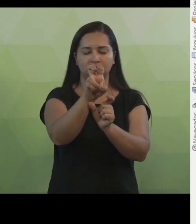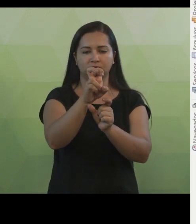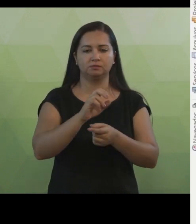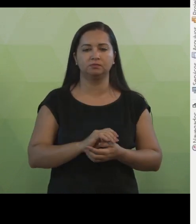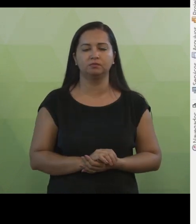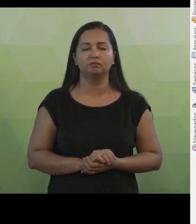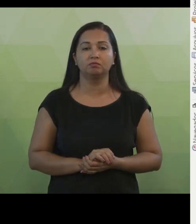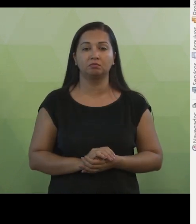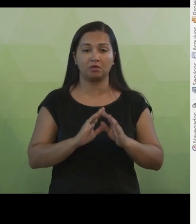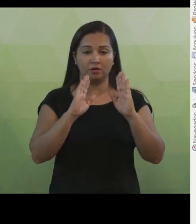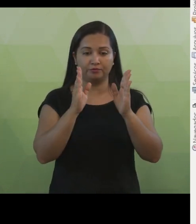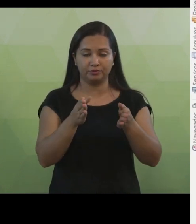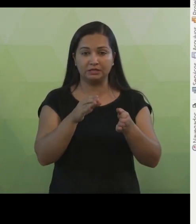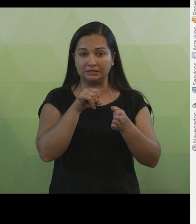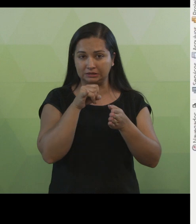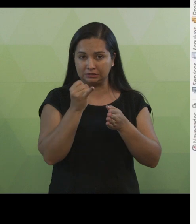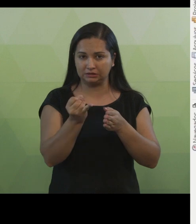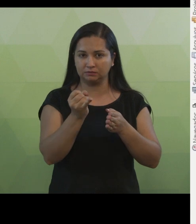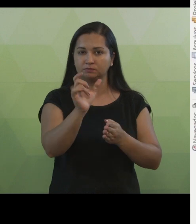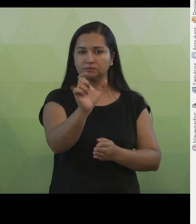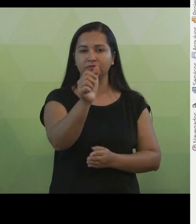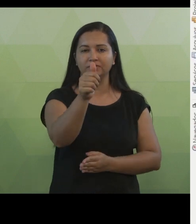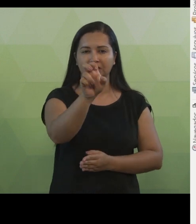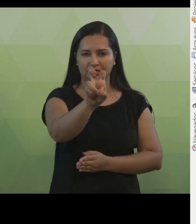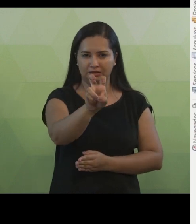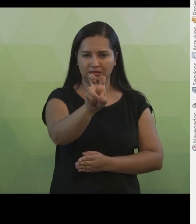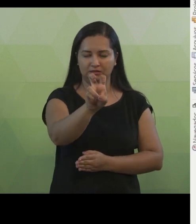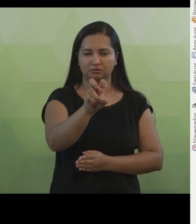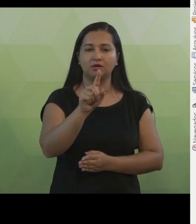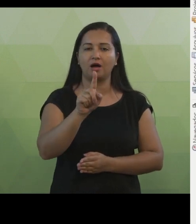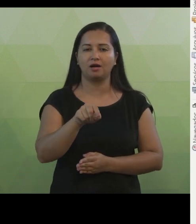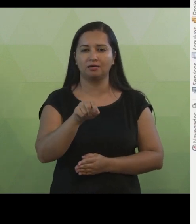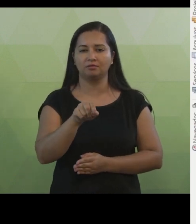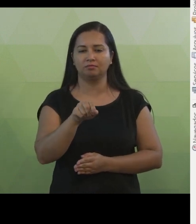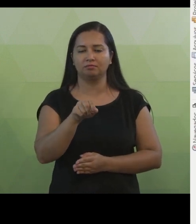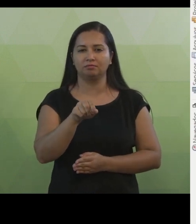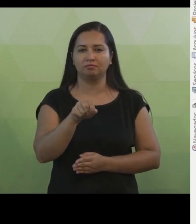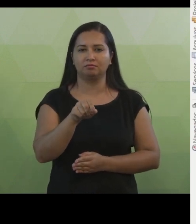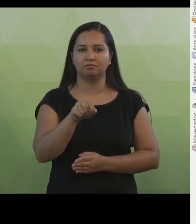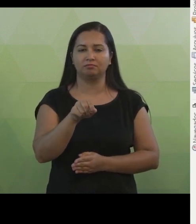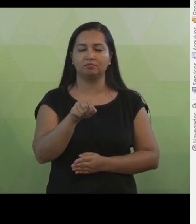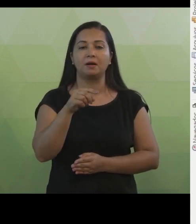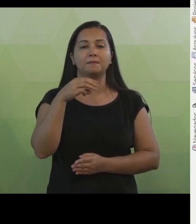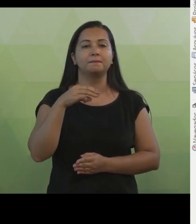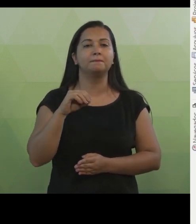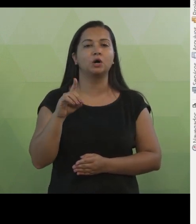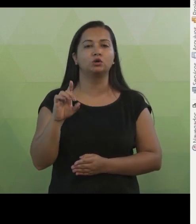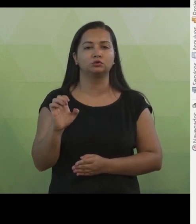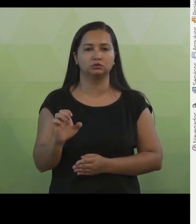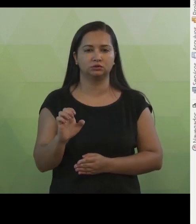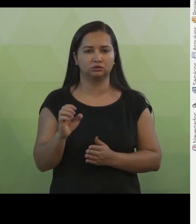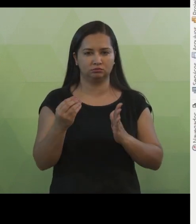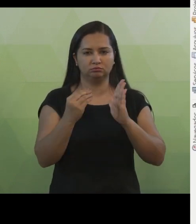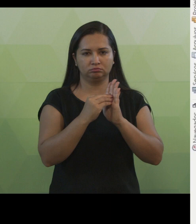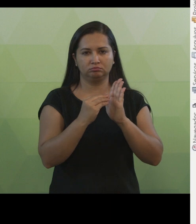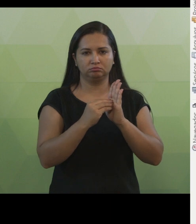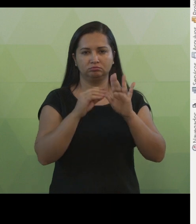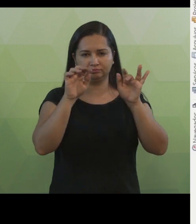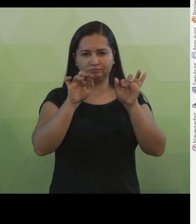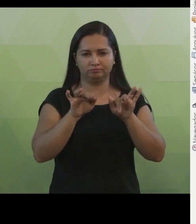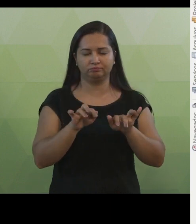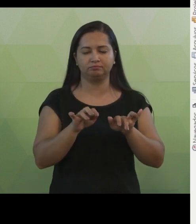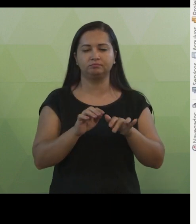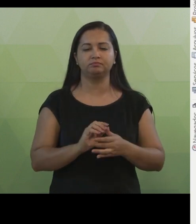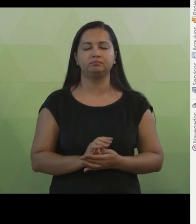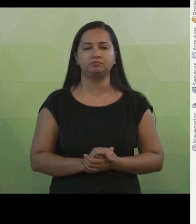Bem simples, onde testamos se um número é par ou ímpar. Então, imaginemos